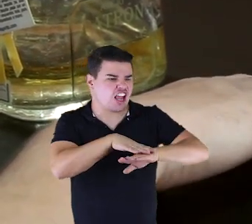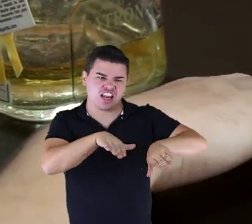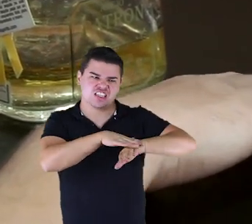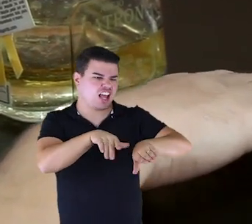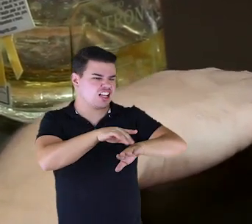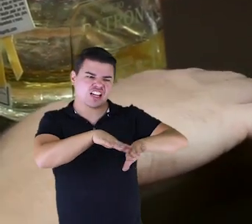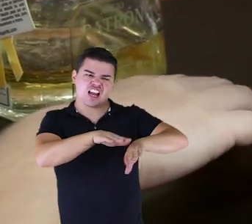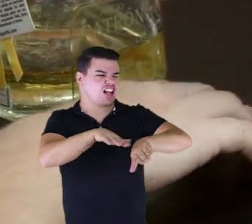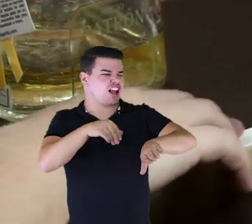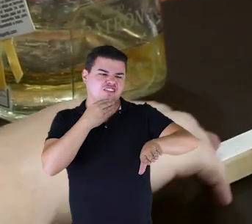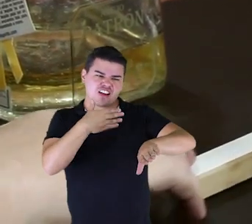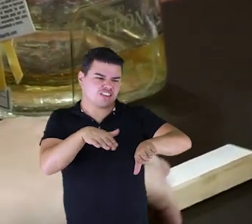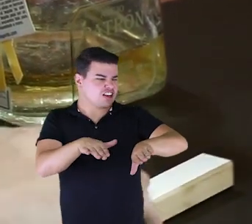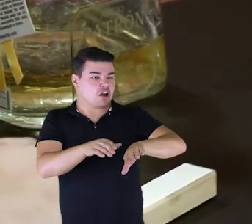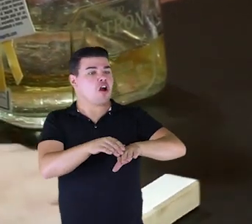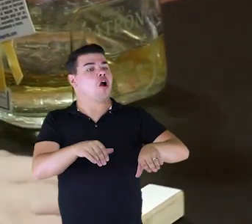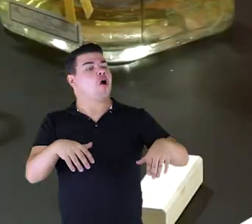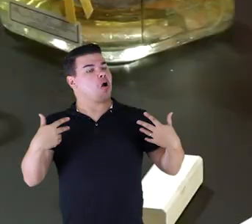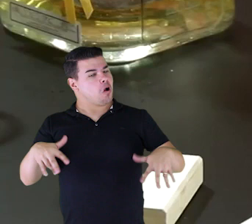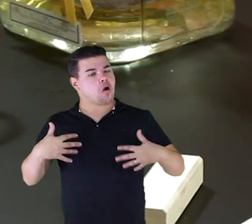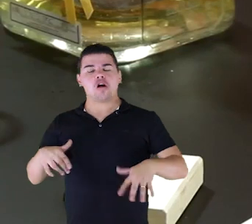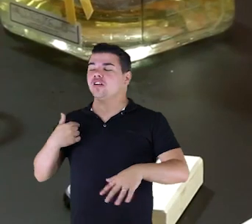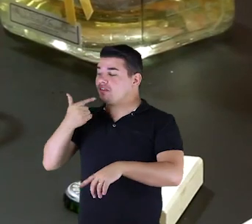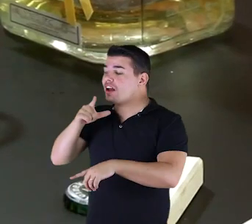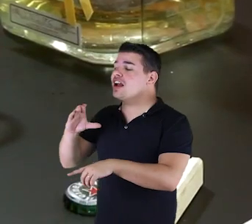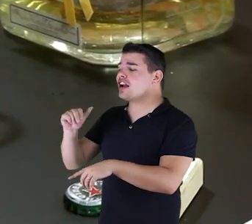O retira arrastando pela mesa.